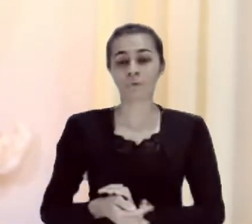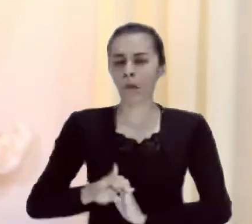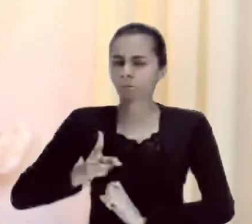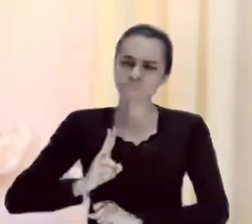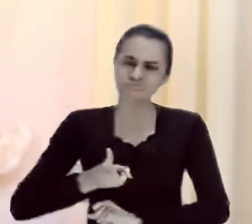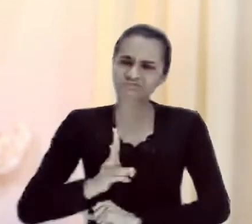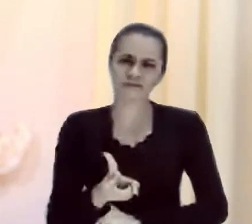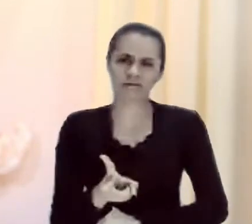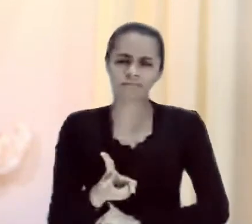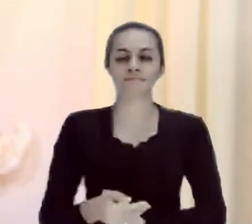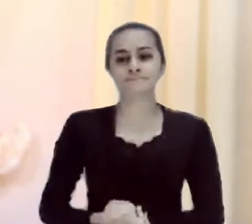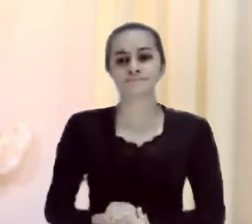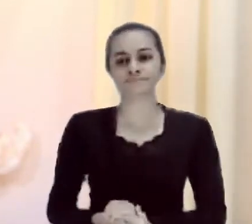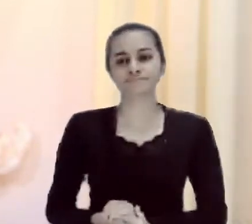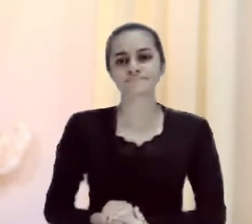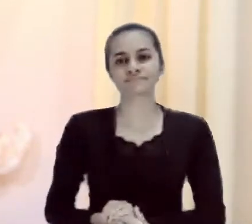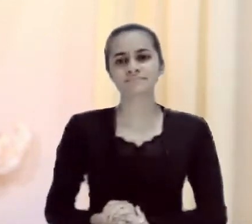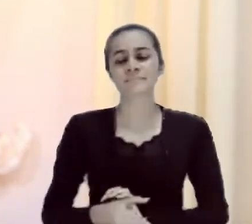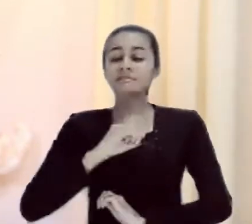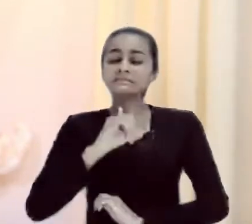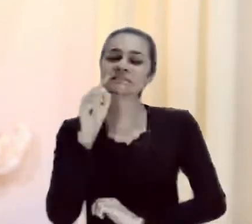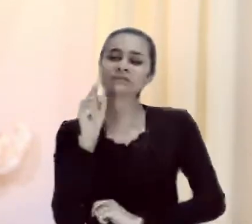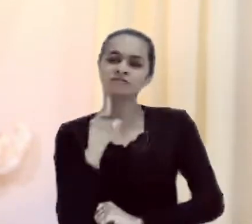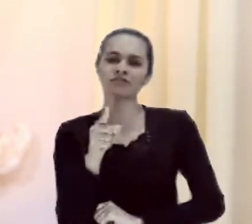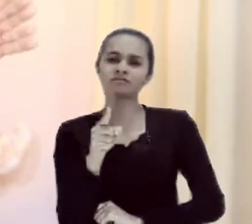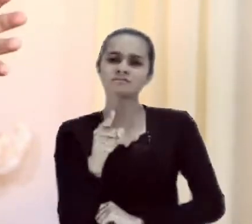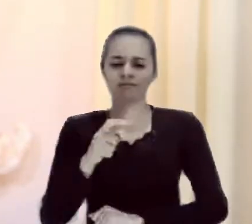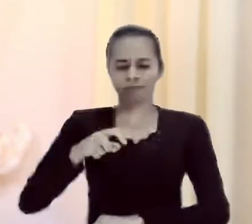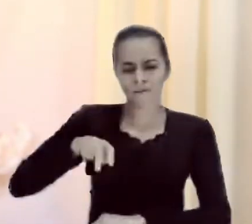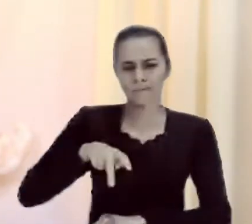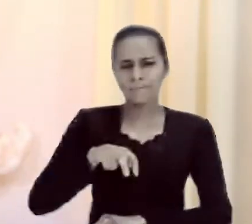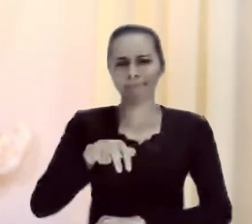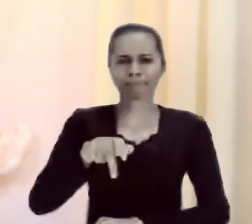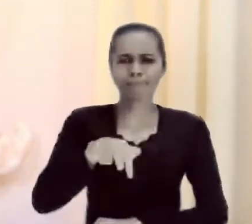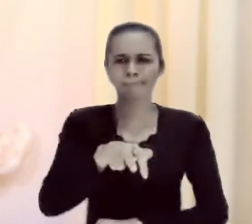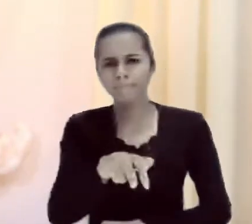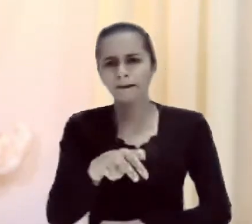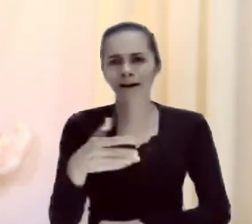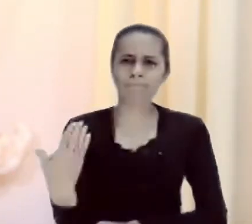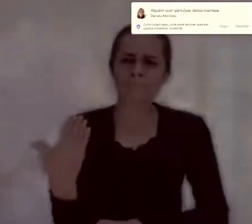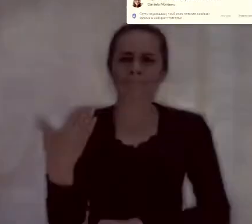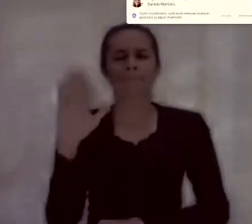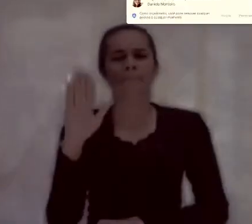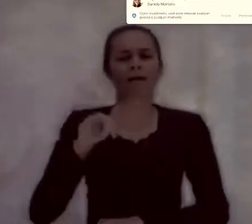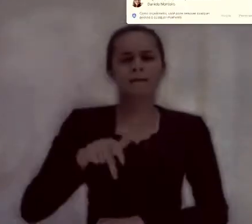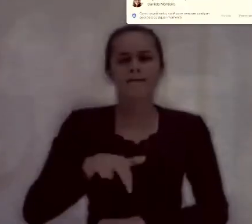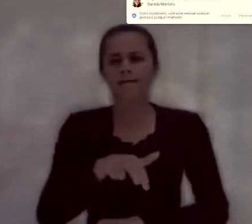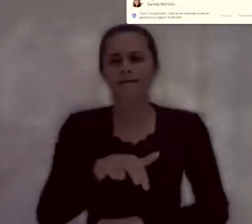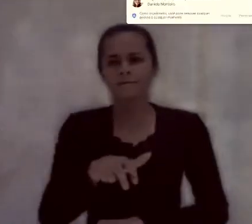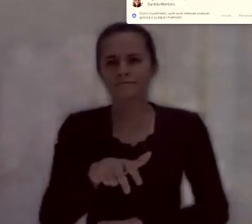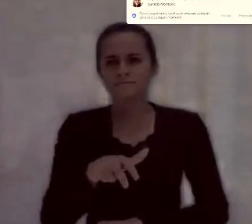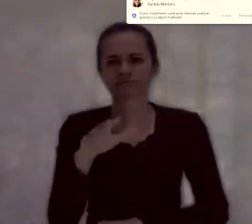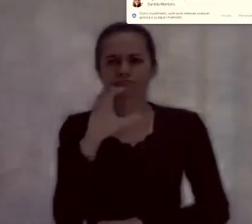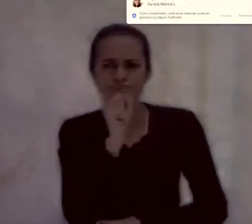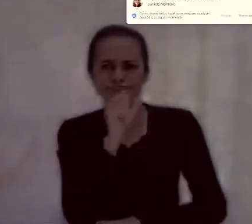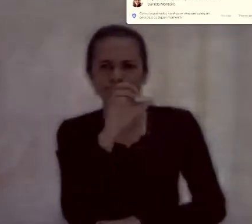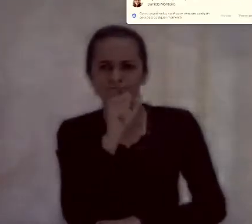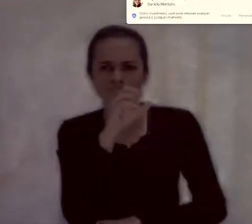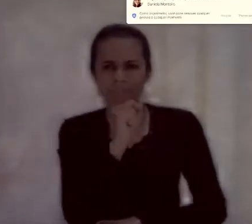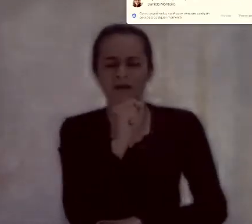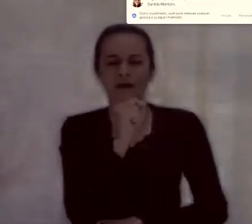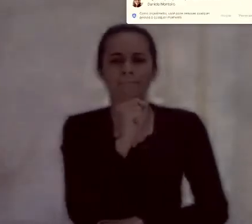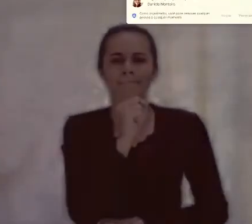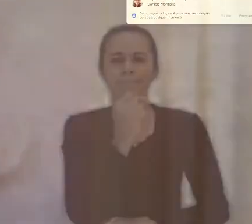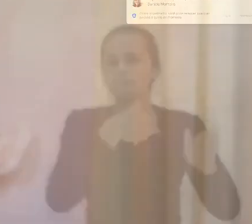Olha, se você caminhar mais que tantos passos no sábado, você está transgredindo o sábado. Tradição, lei oral não tem